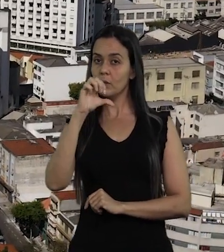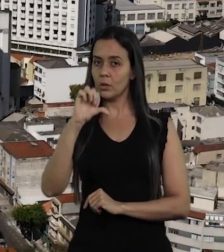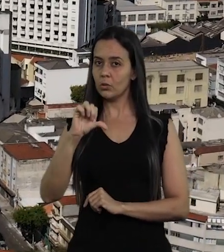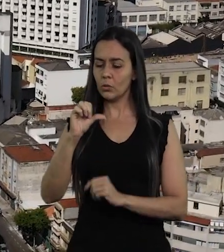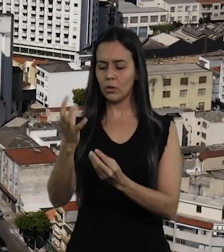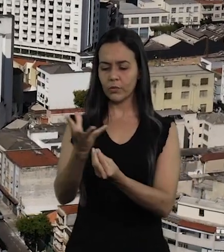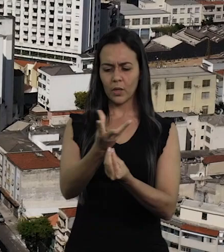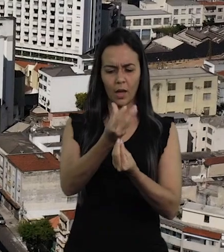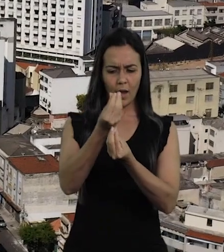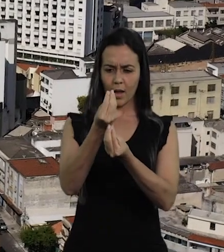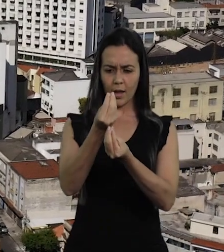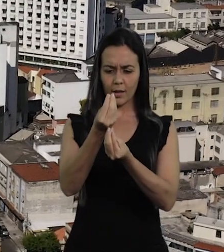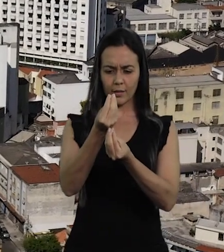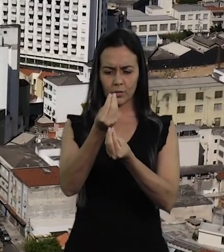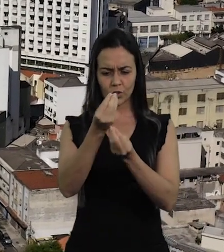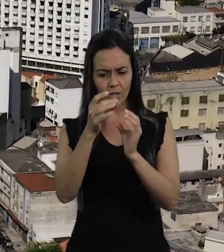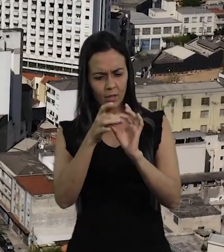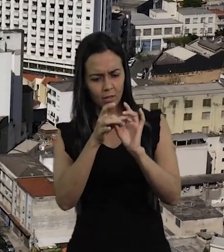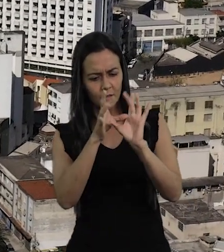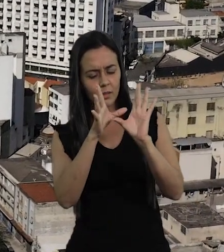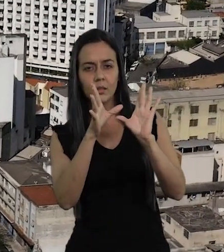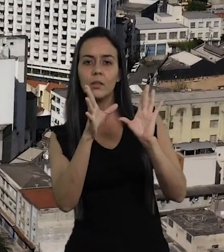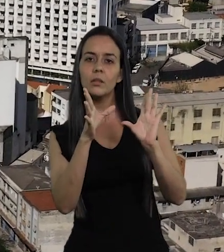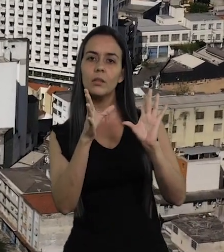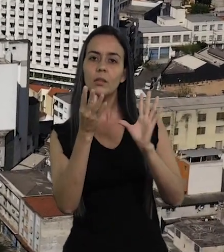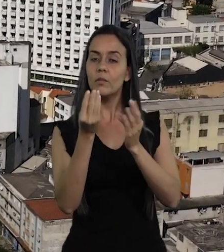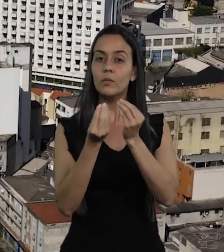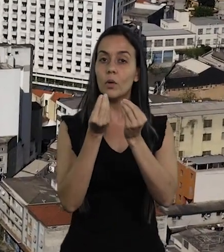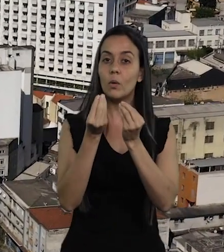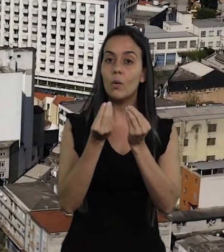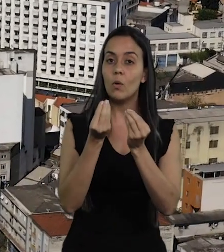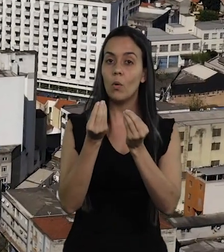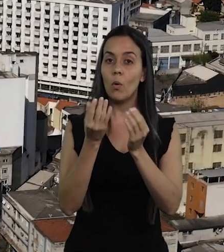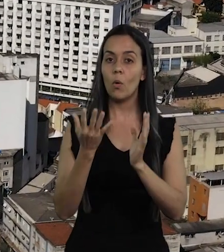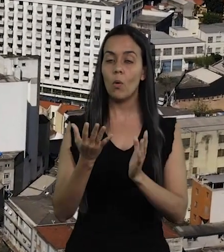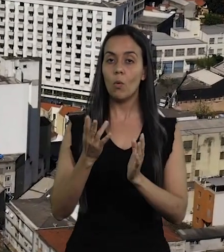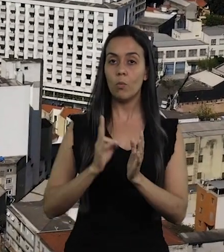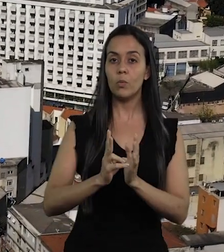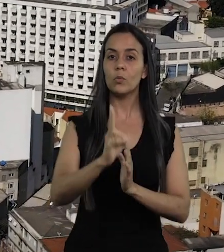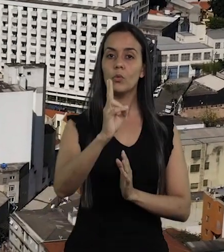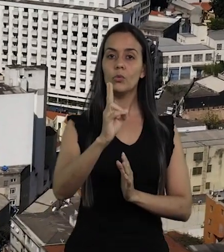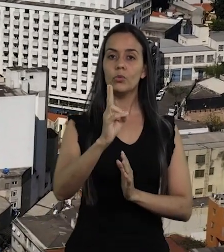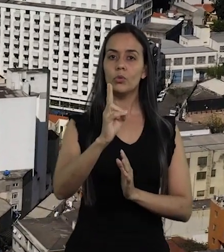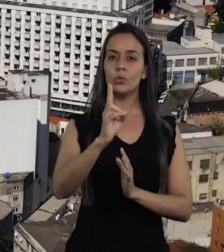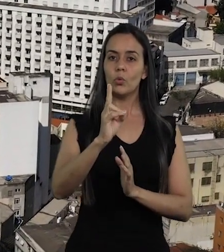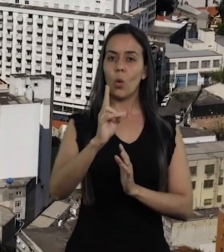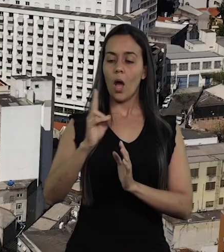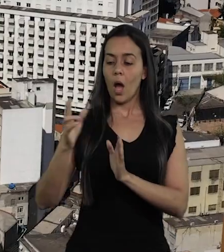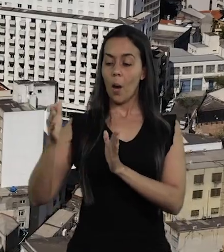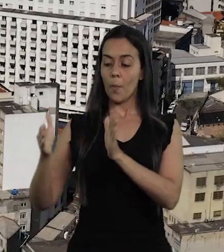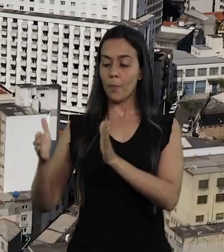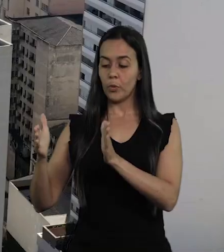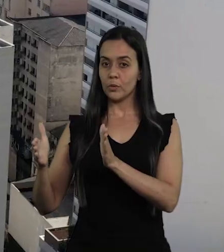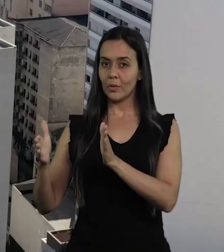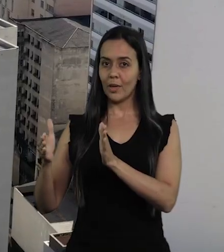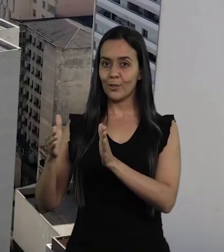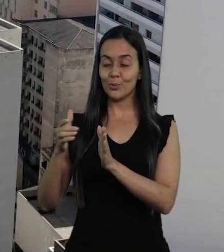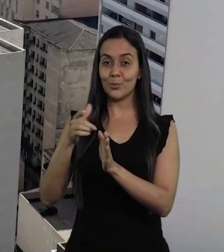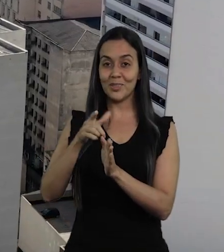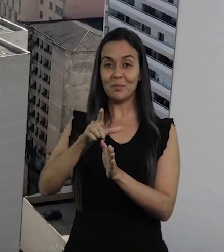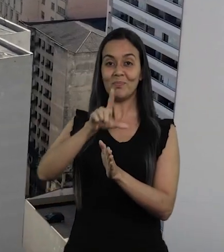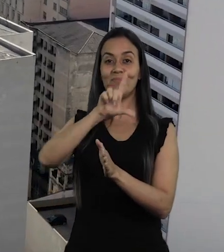artística passou a repousar, entre outros fatores, naquilo que a diferenciava da modernidade, né?